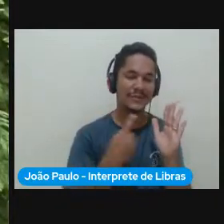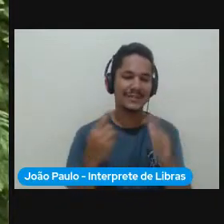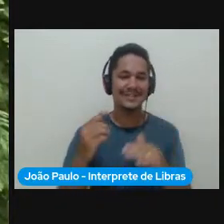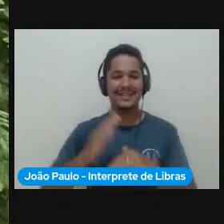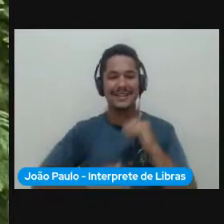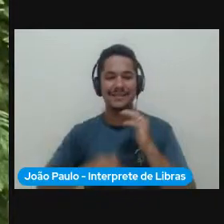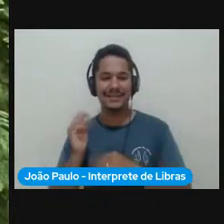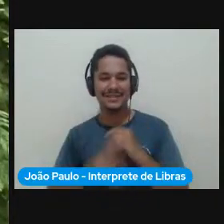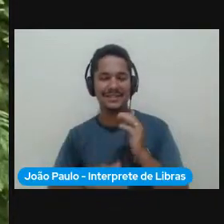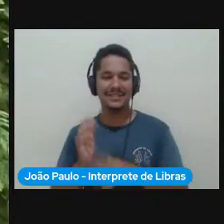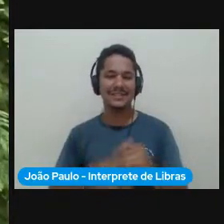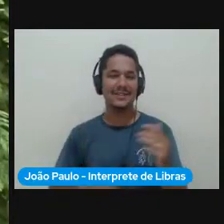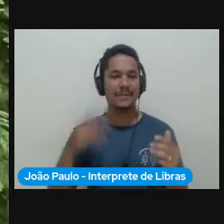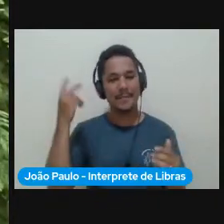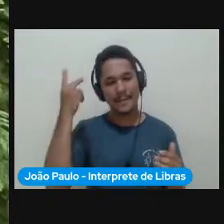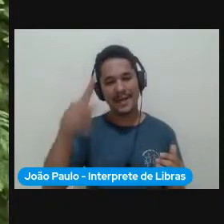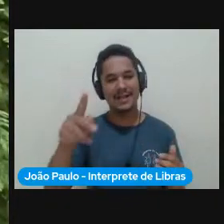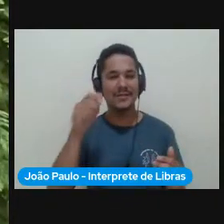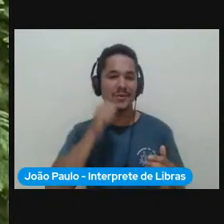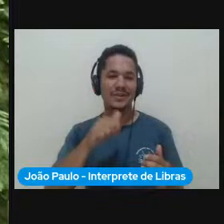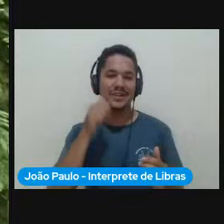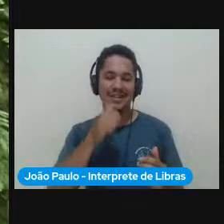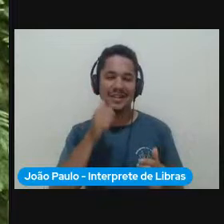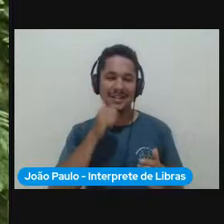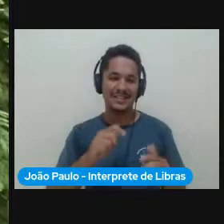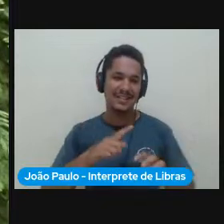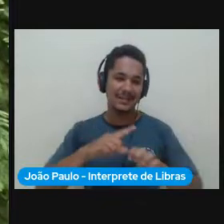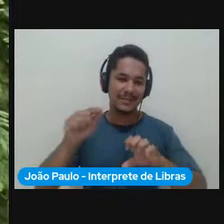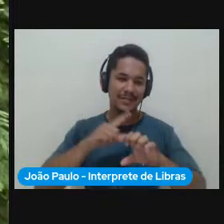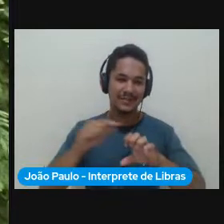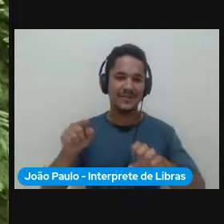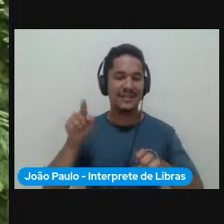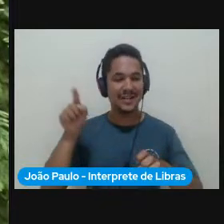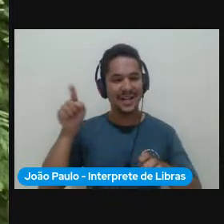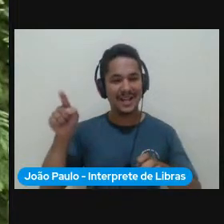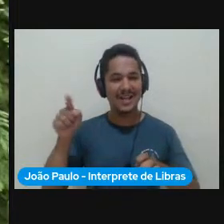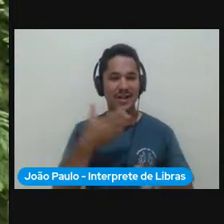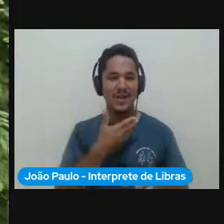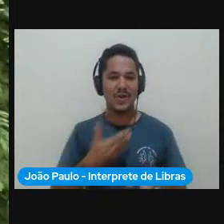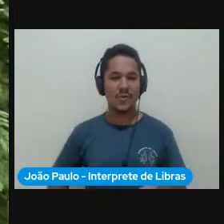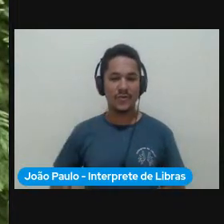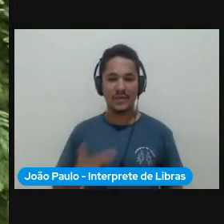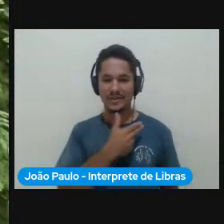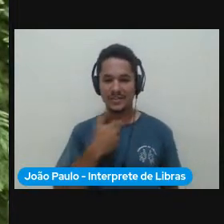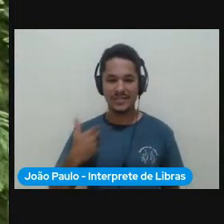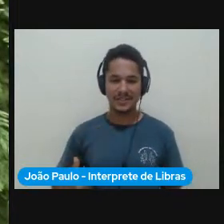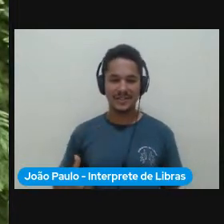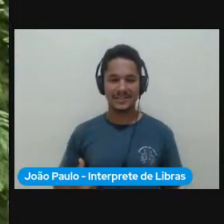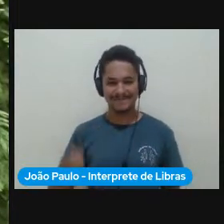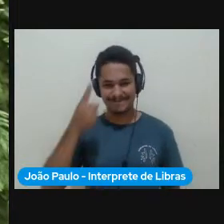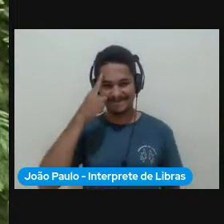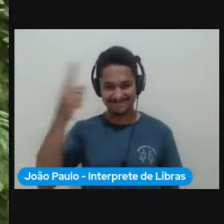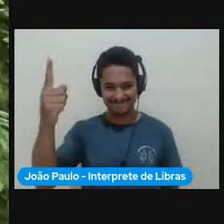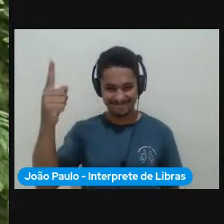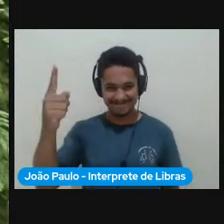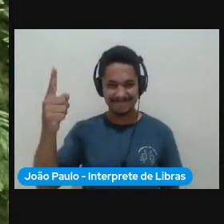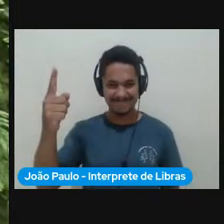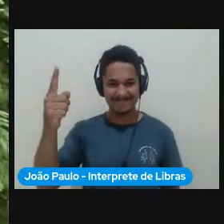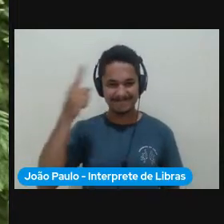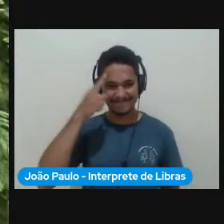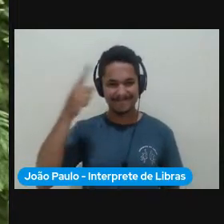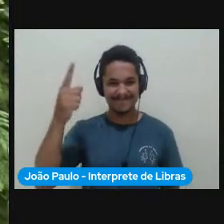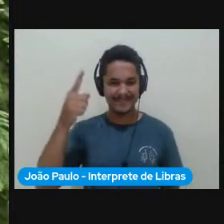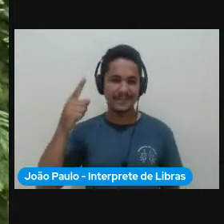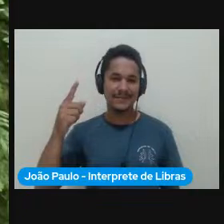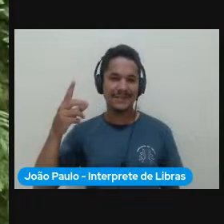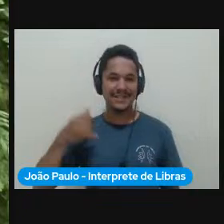capacitação para mulheres empreendedoras para o governo chinês. Ou seja, Lembram lá atrás daquela menina de 15 anos que não tinha